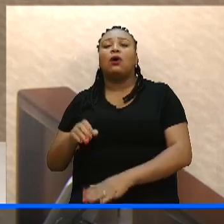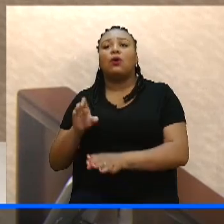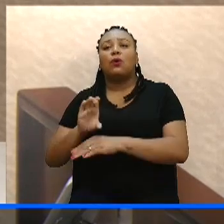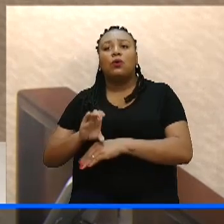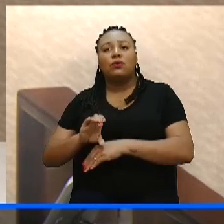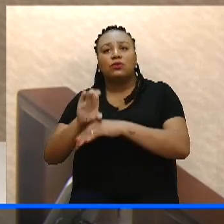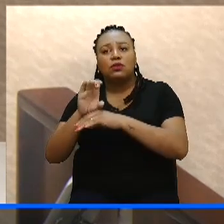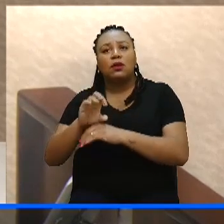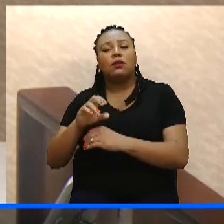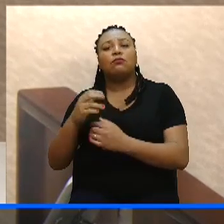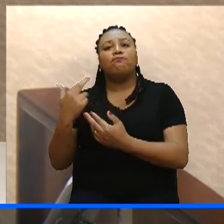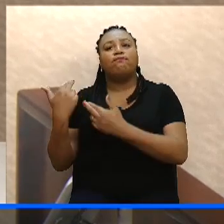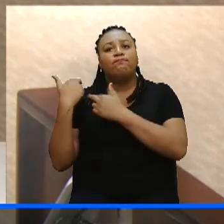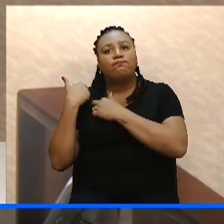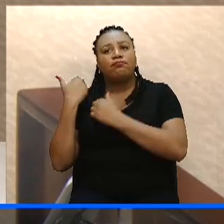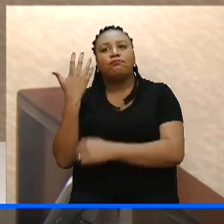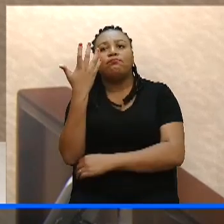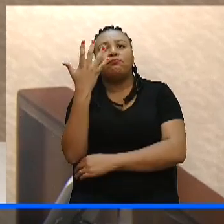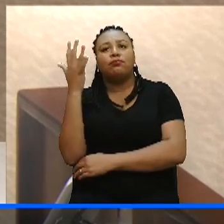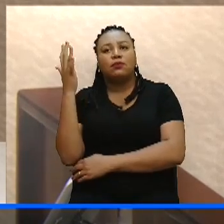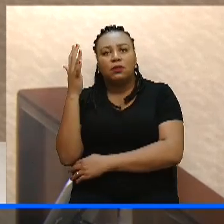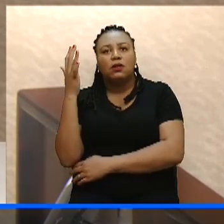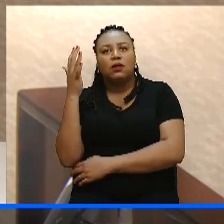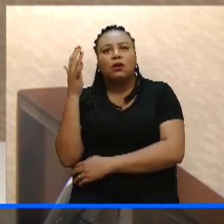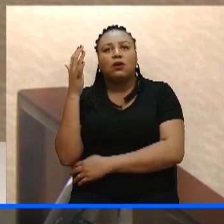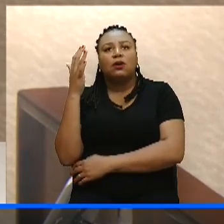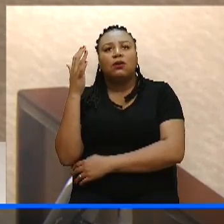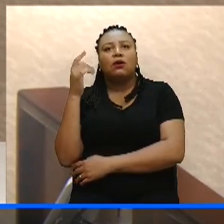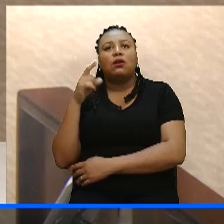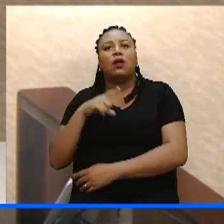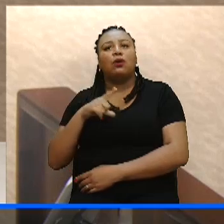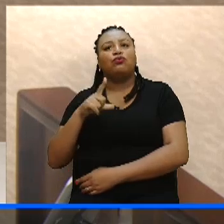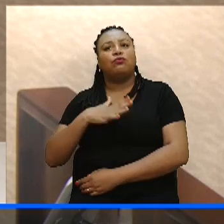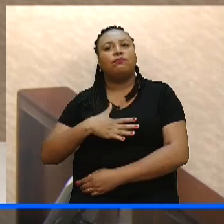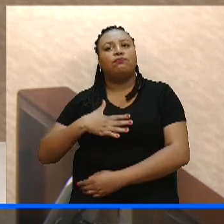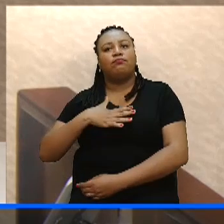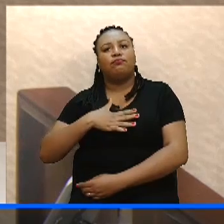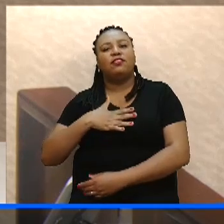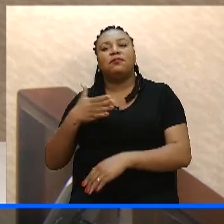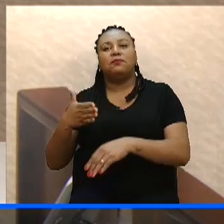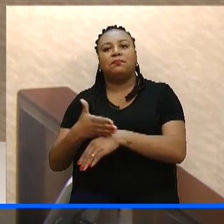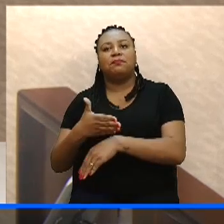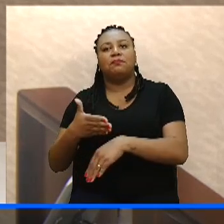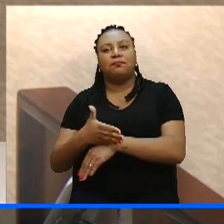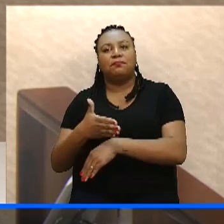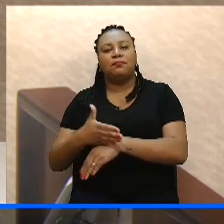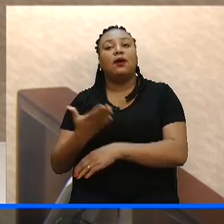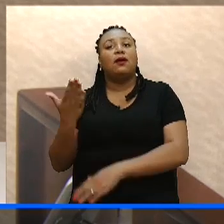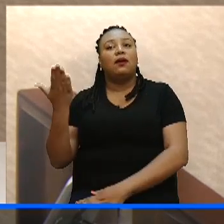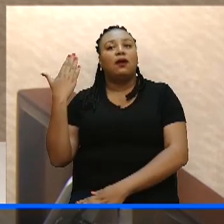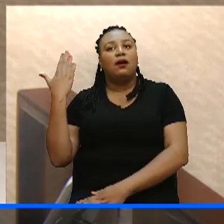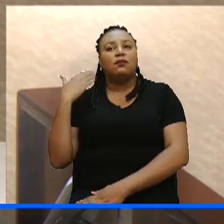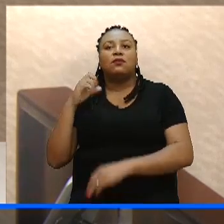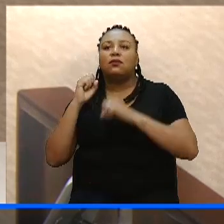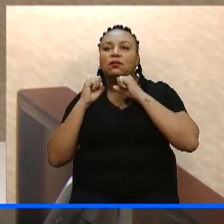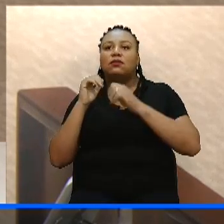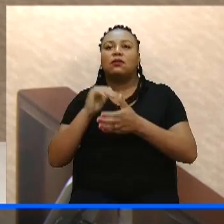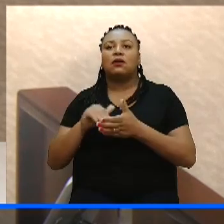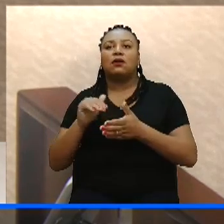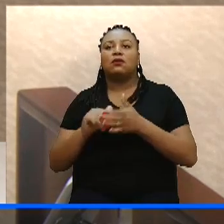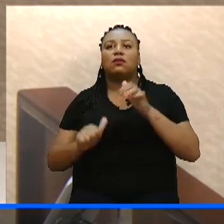do meio ambiente do kwait do qual tive o prazer de fazer parte quando fui secretário da